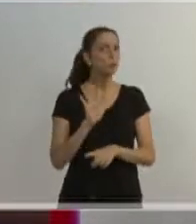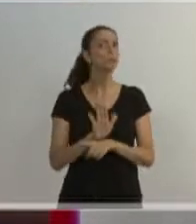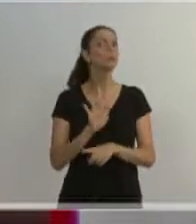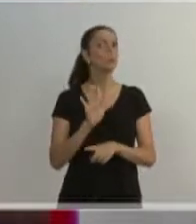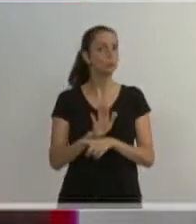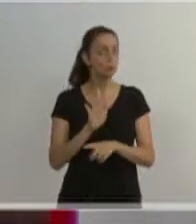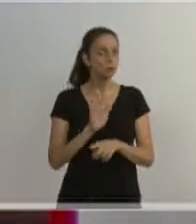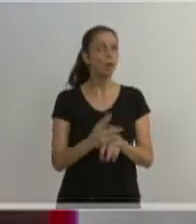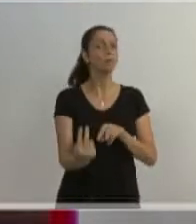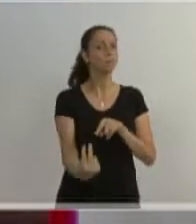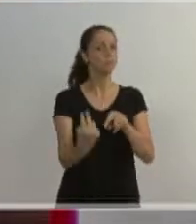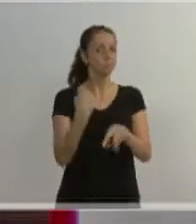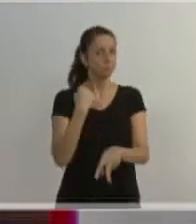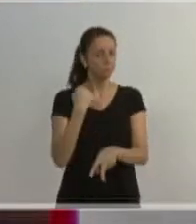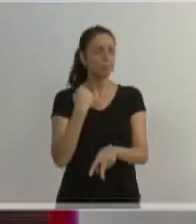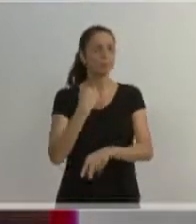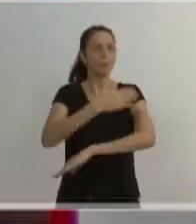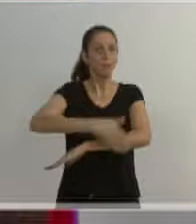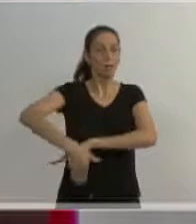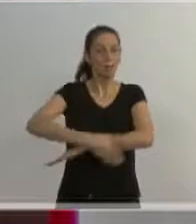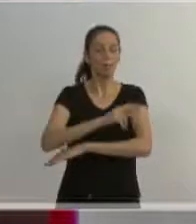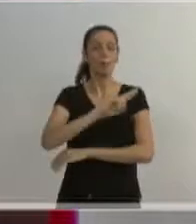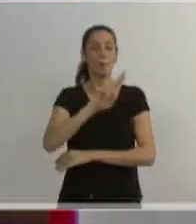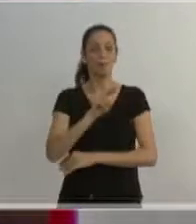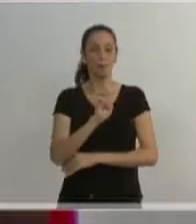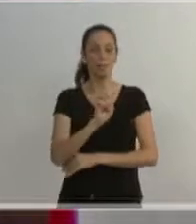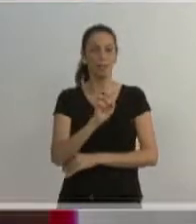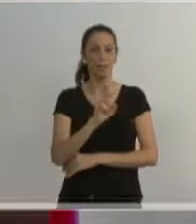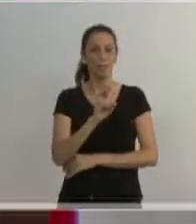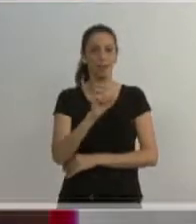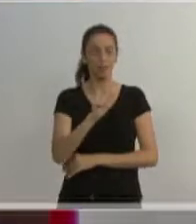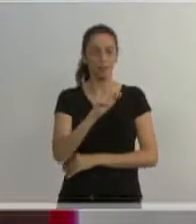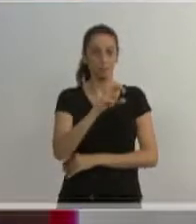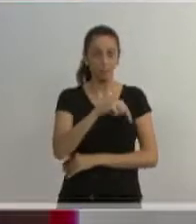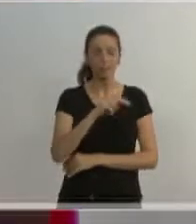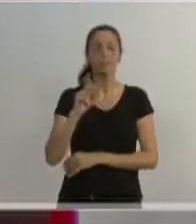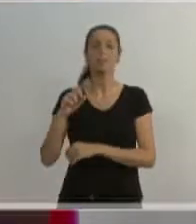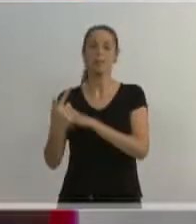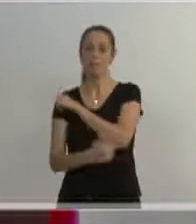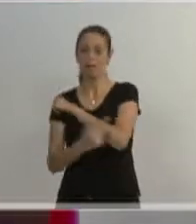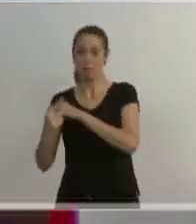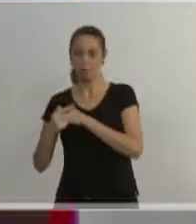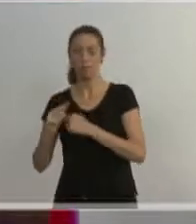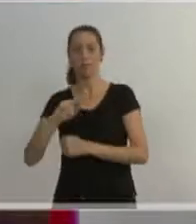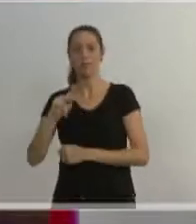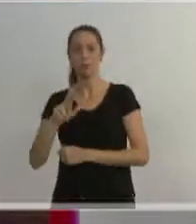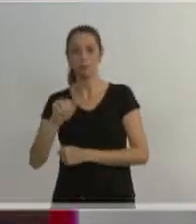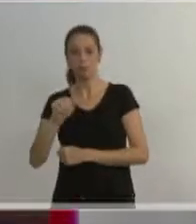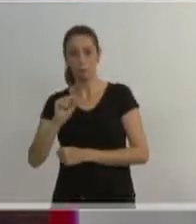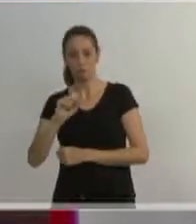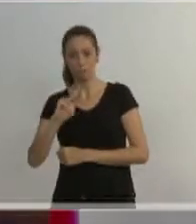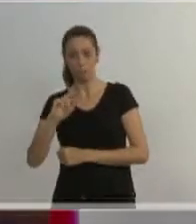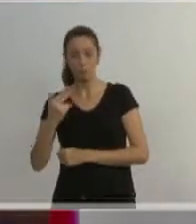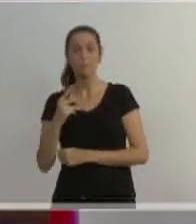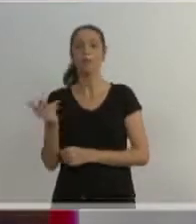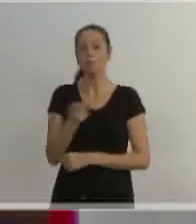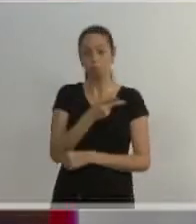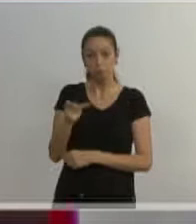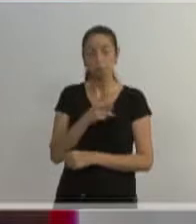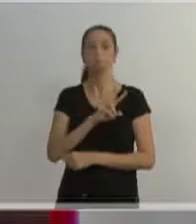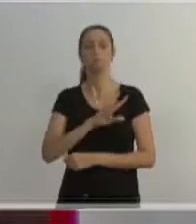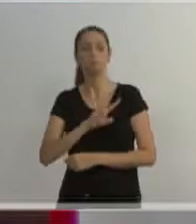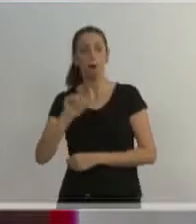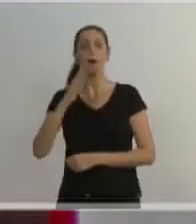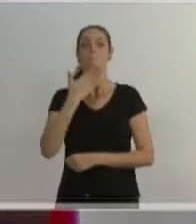binário da rua hermann huscher com a rua amazonas que com certeza vai melhorar significativamente o trânsito naquela